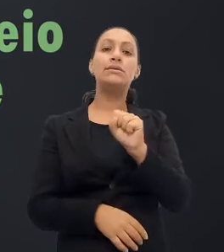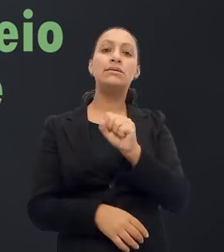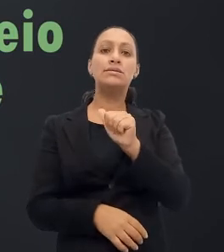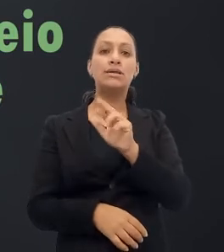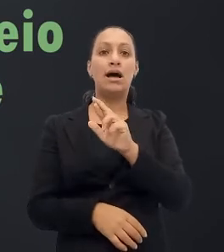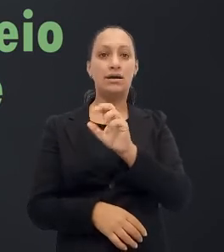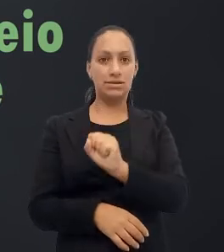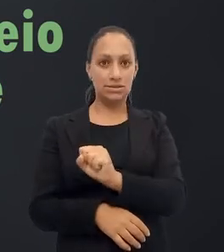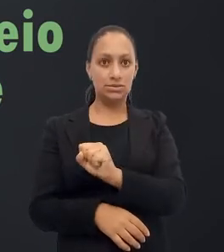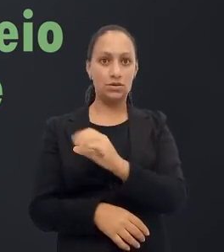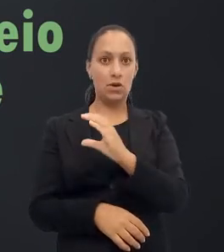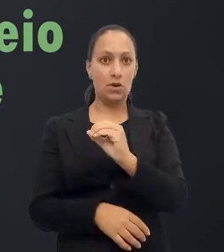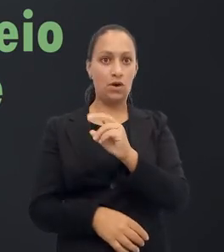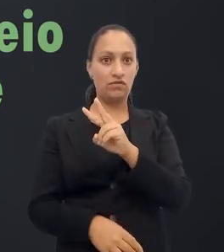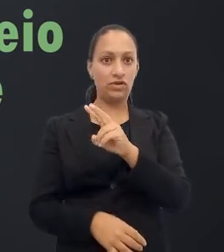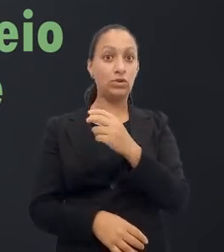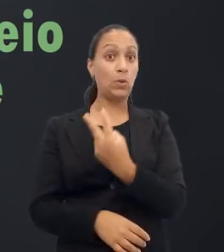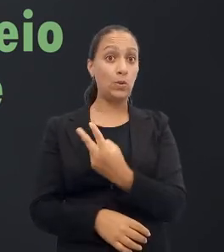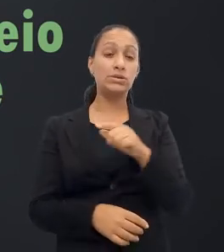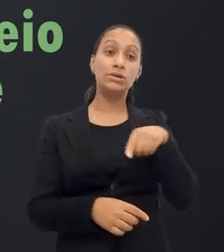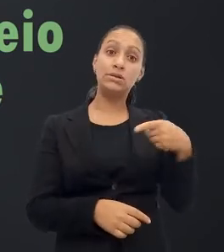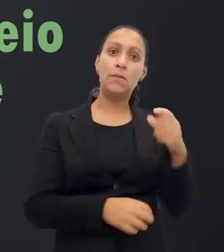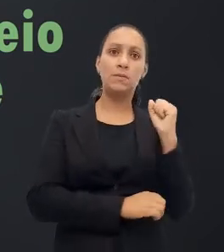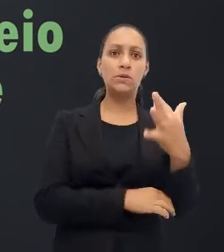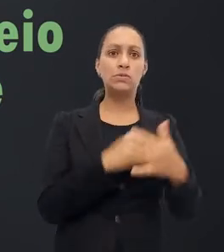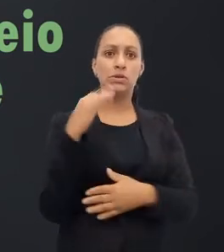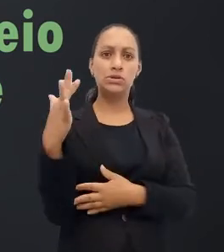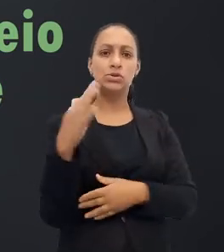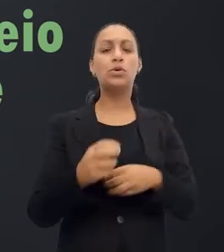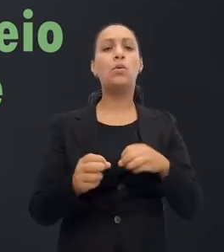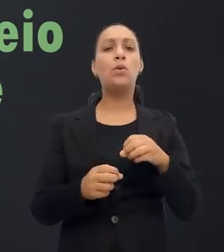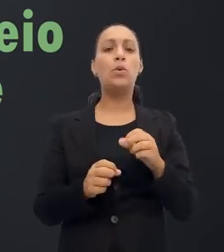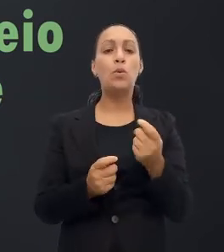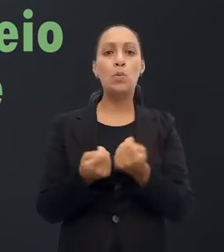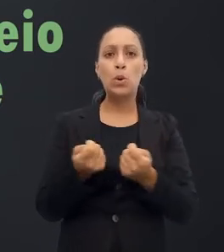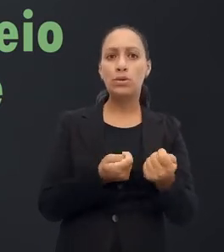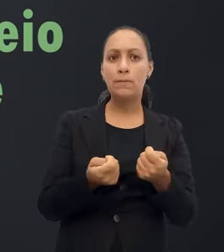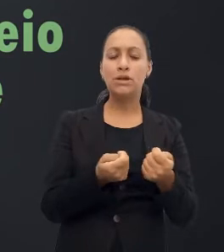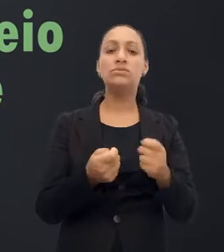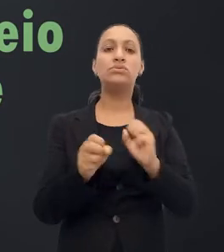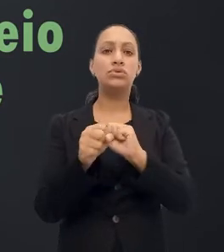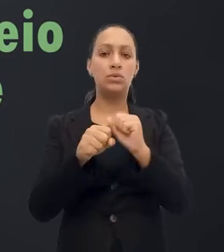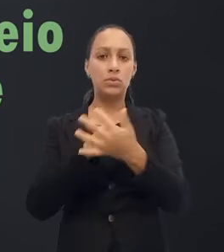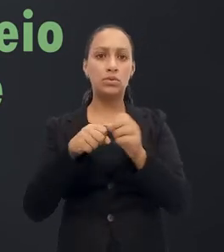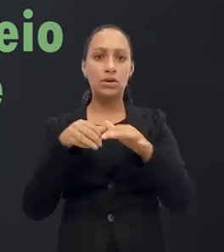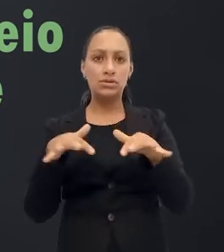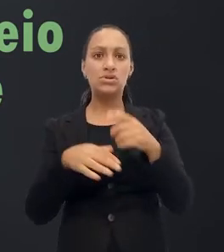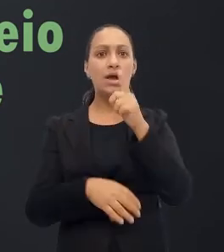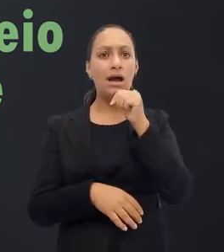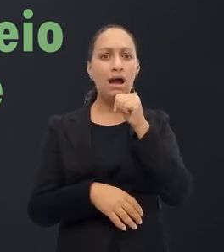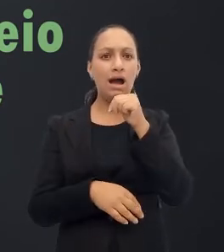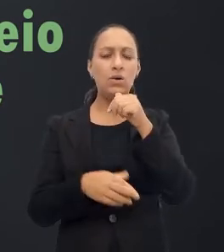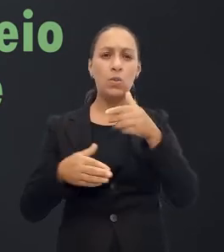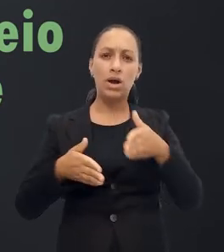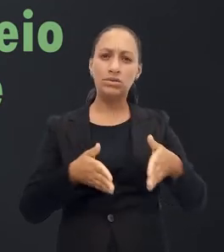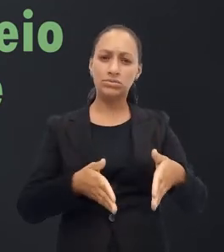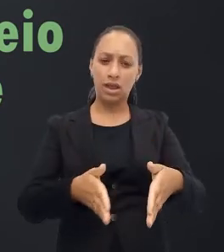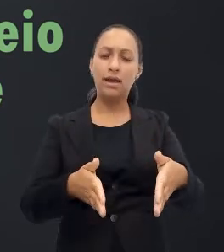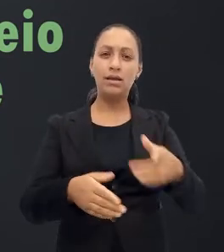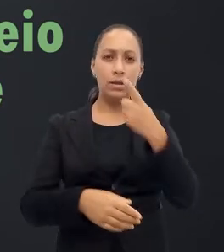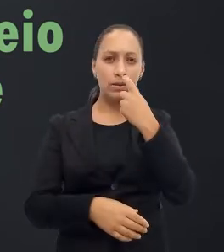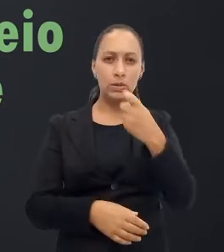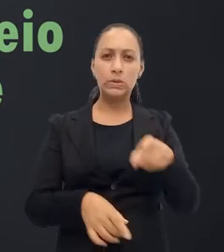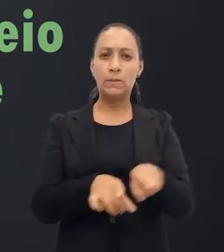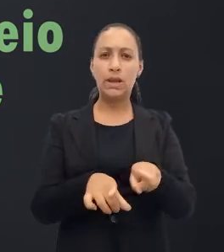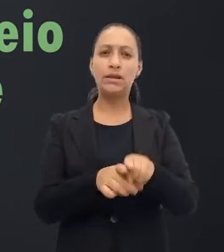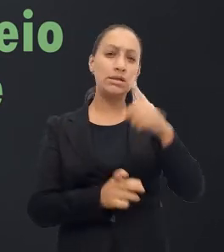ambiente, que é o monitoramento ambiental do coronavírus em águas de esgoto doméstico e hospitalares no Rio Grande do